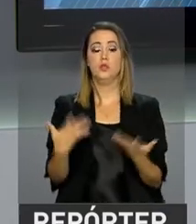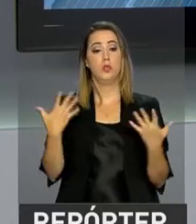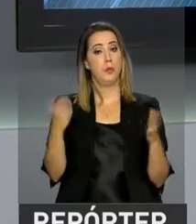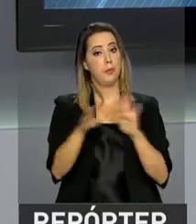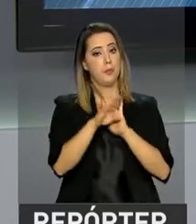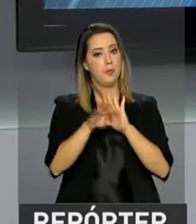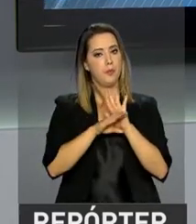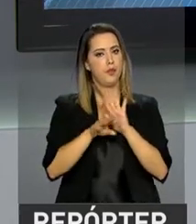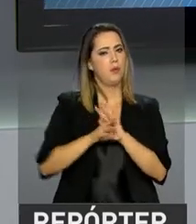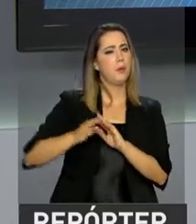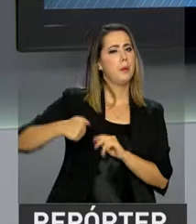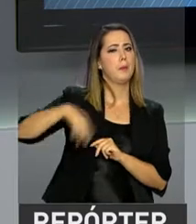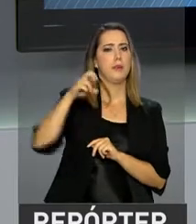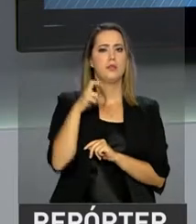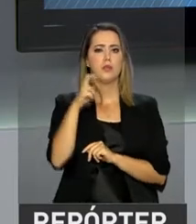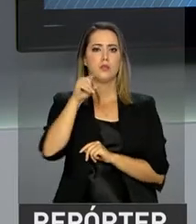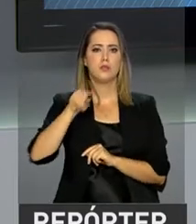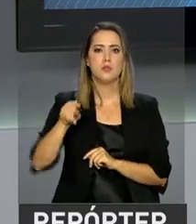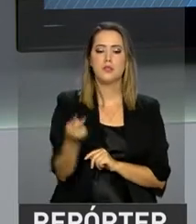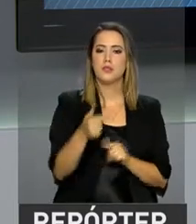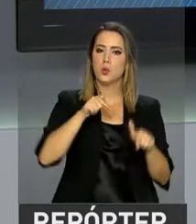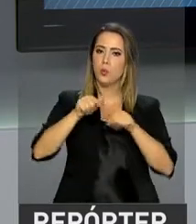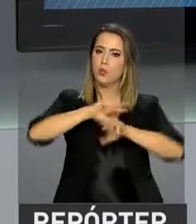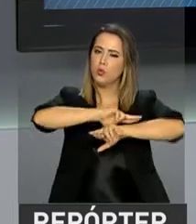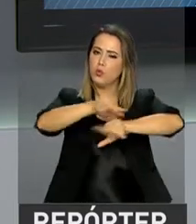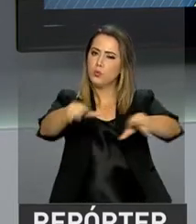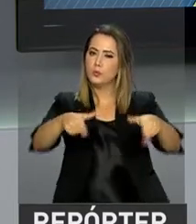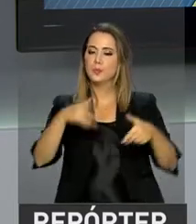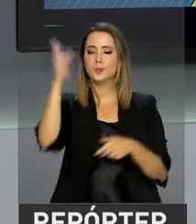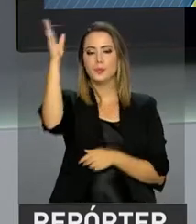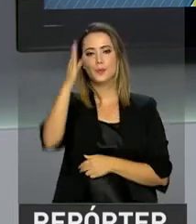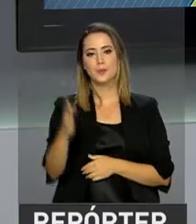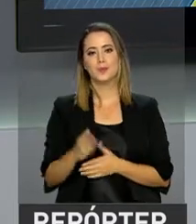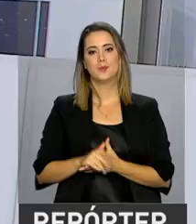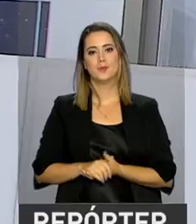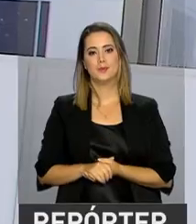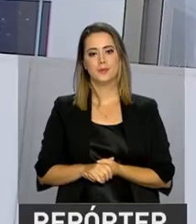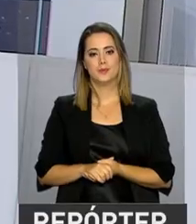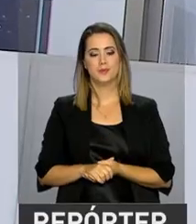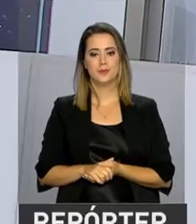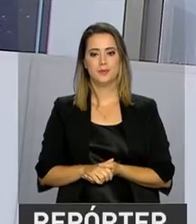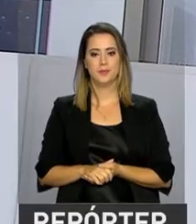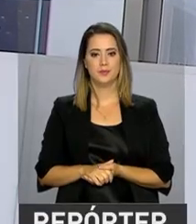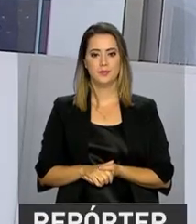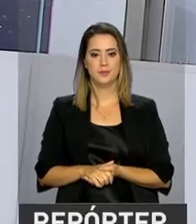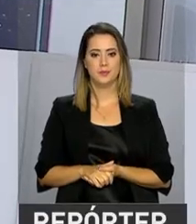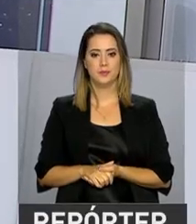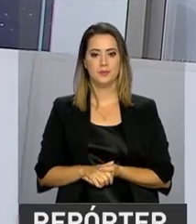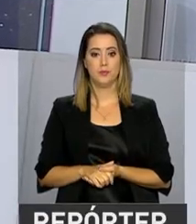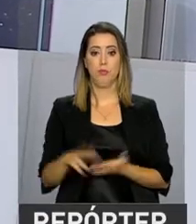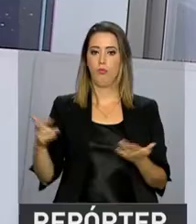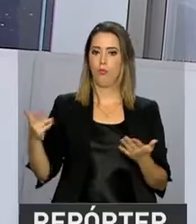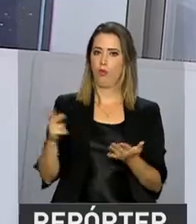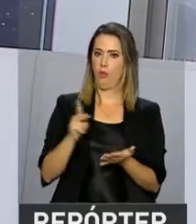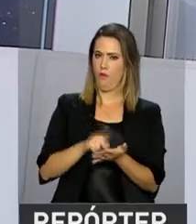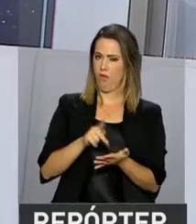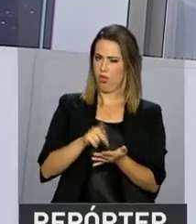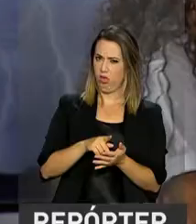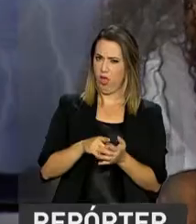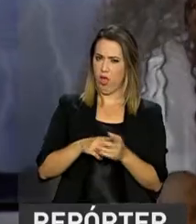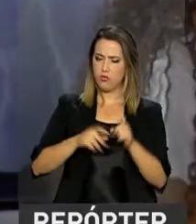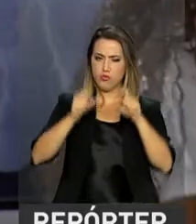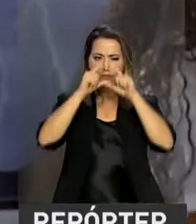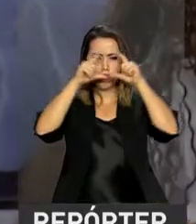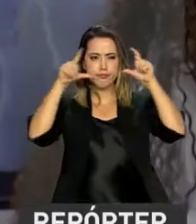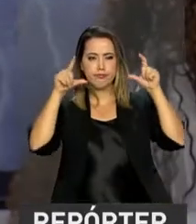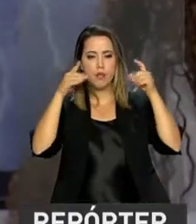A programação tem mais de 5 mil atividades em cidades de todo o país. realidade virtual,